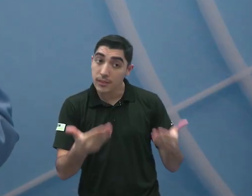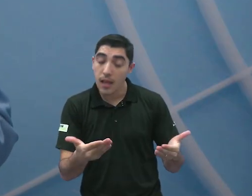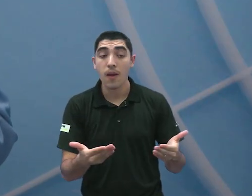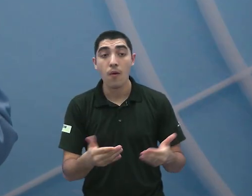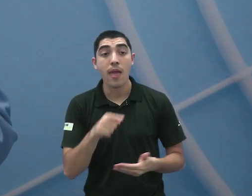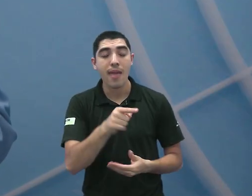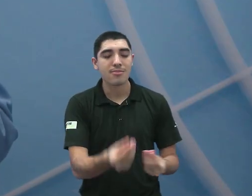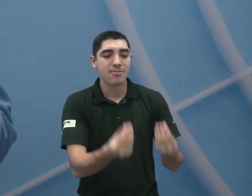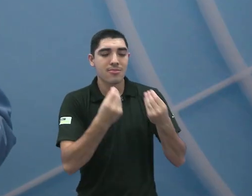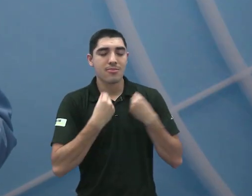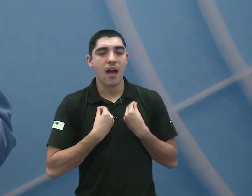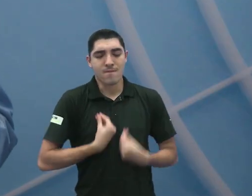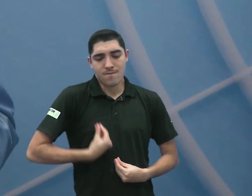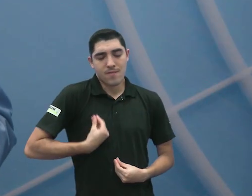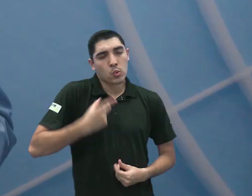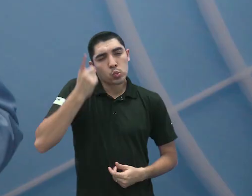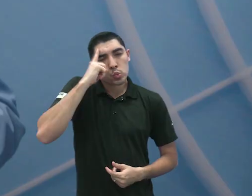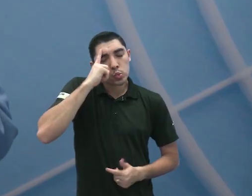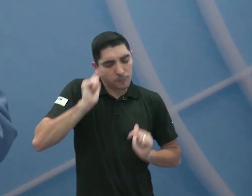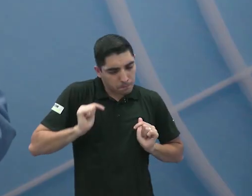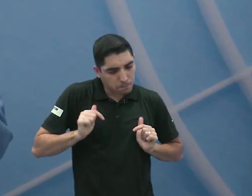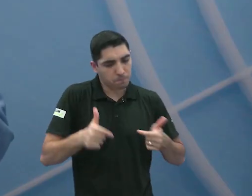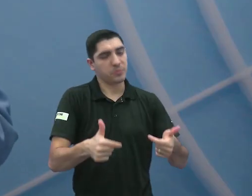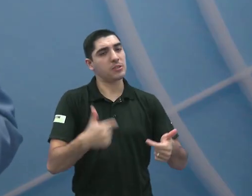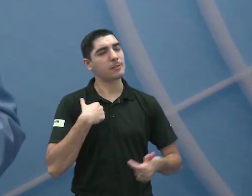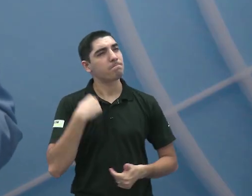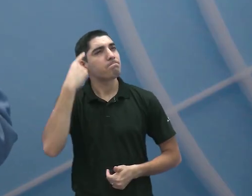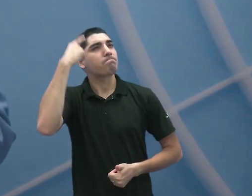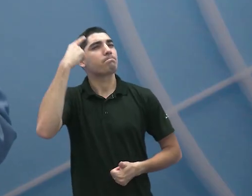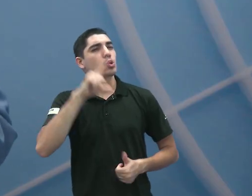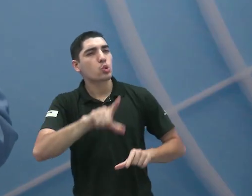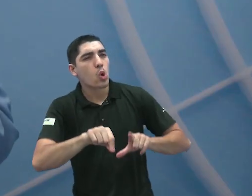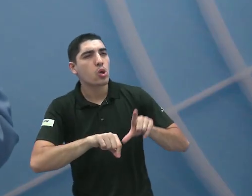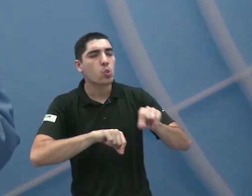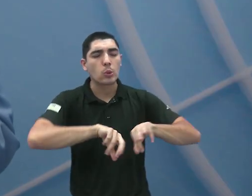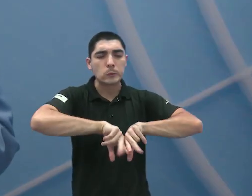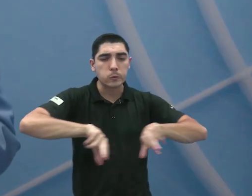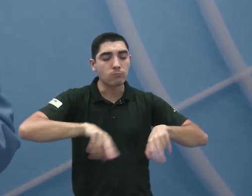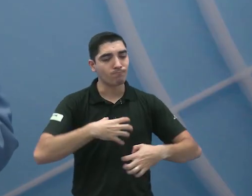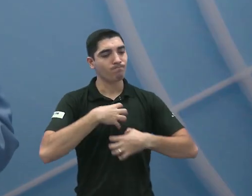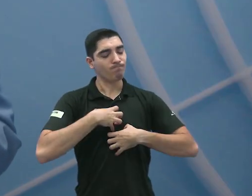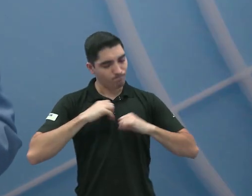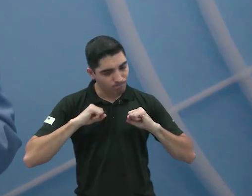É o que nos move todos os dias, dá direção às nossas escolhas e fortalece a vontade de seguir